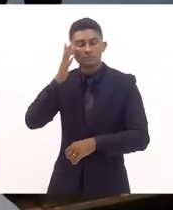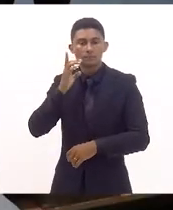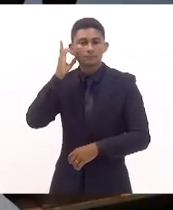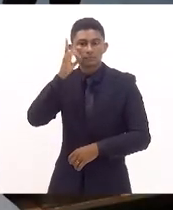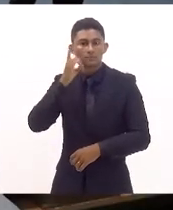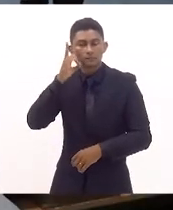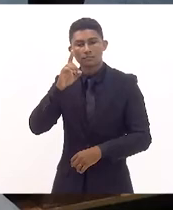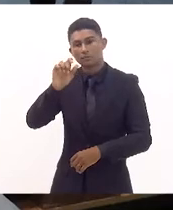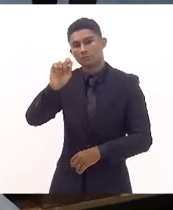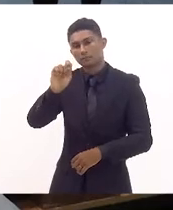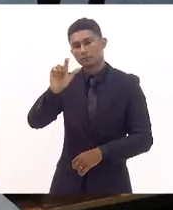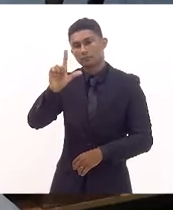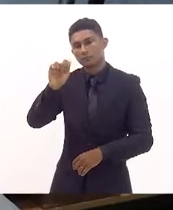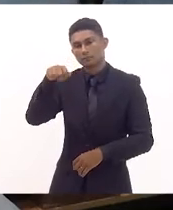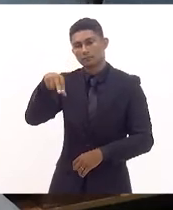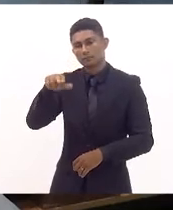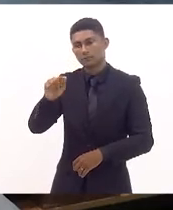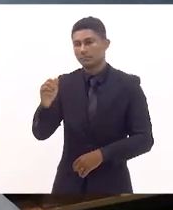Passos.